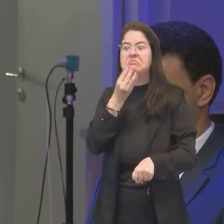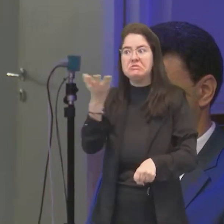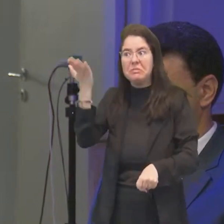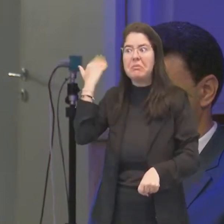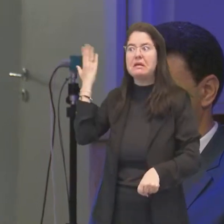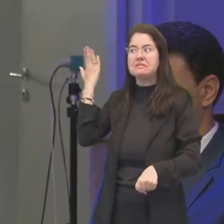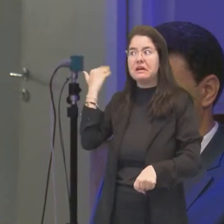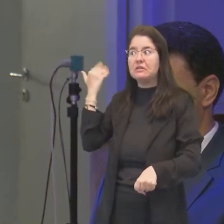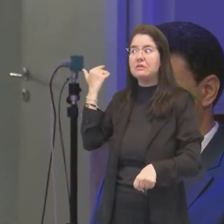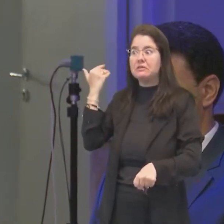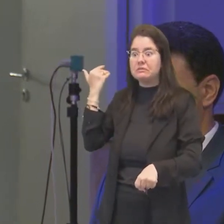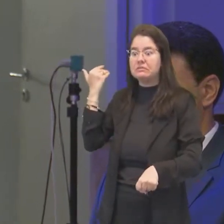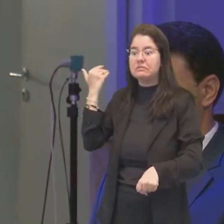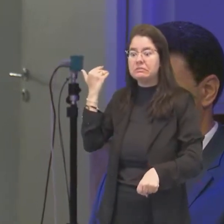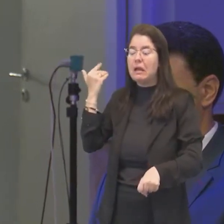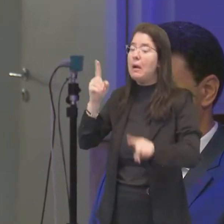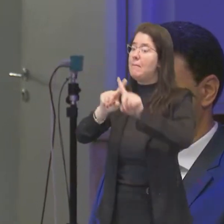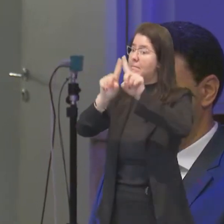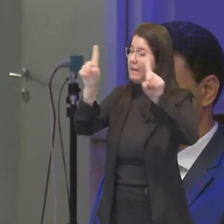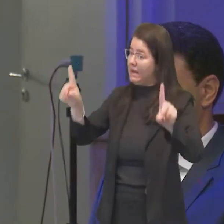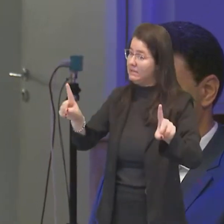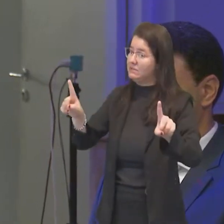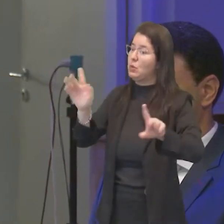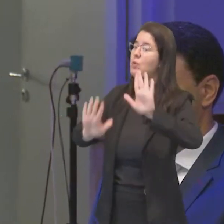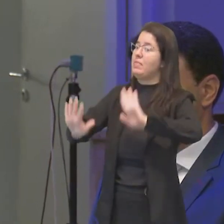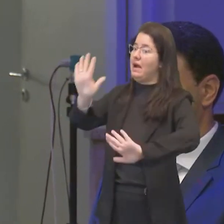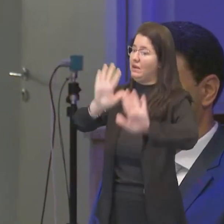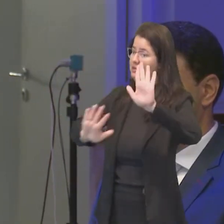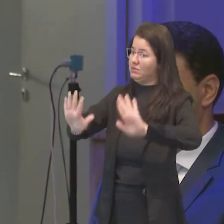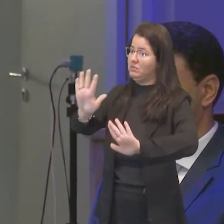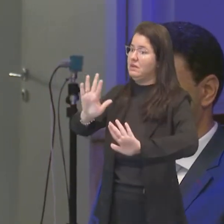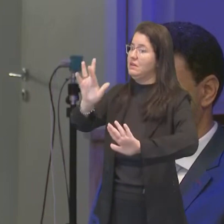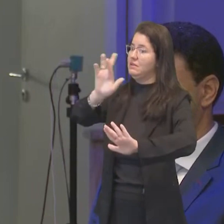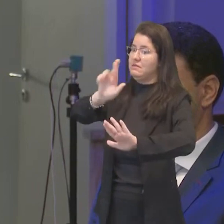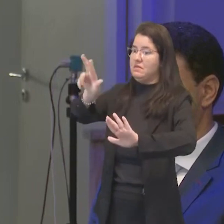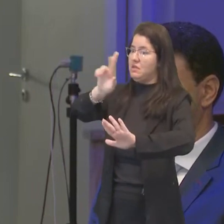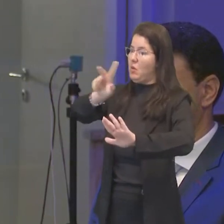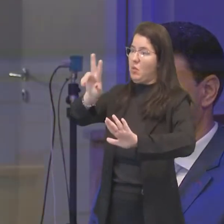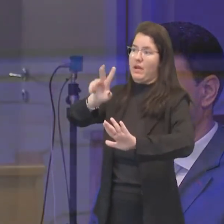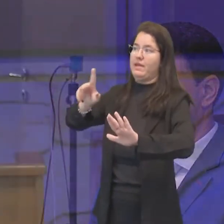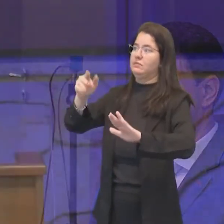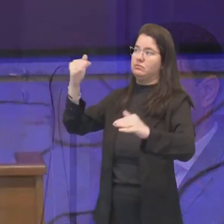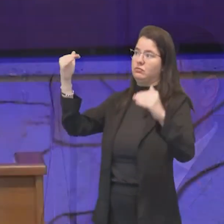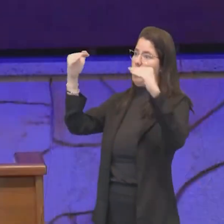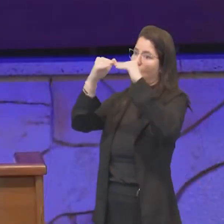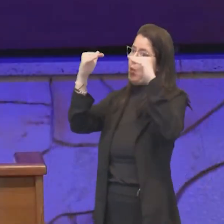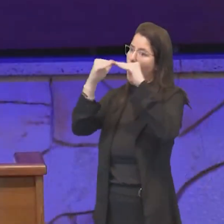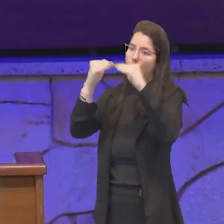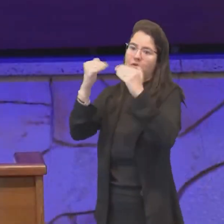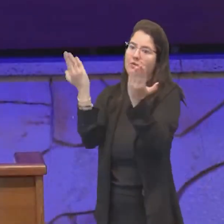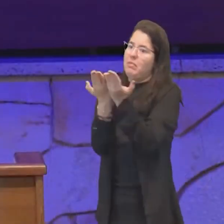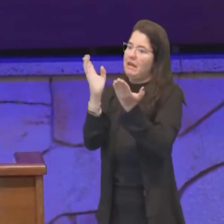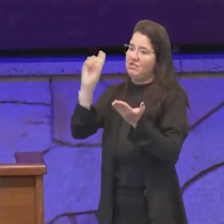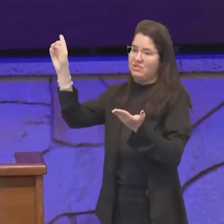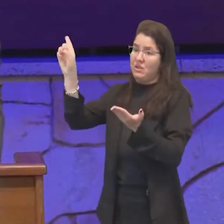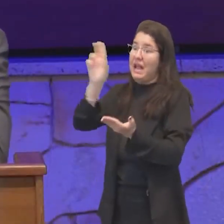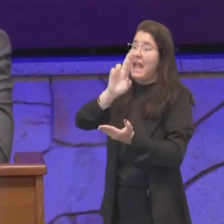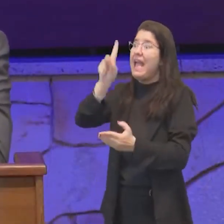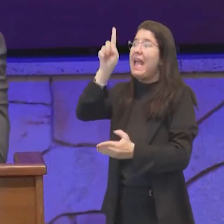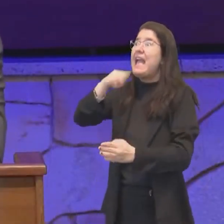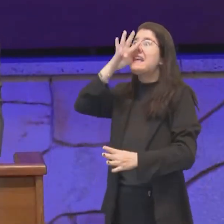sua divindade. Isso não é bíblico. Aqui é uma hipérbole oriental, há um exagero para que eles